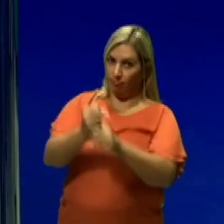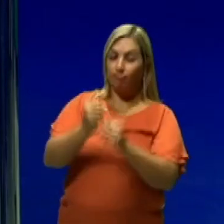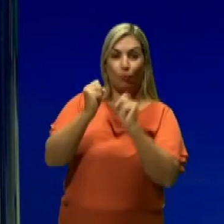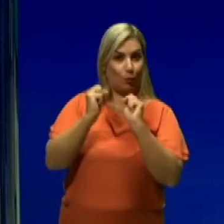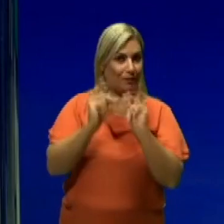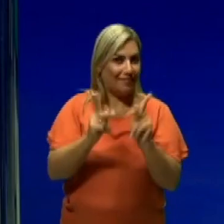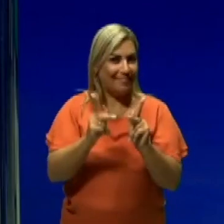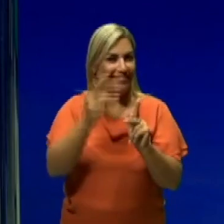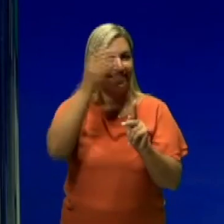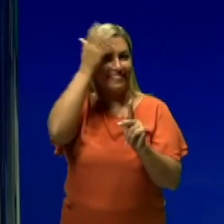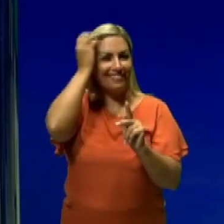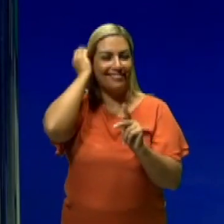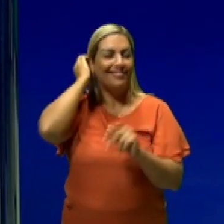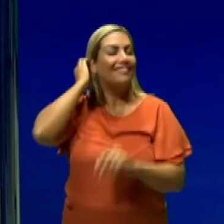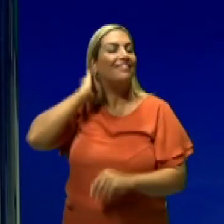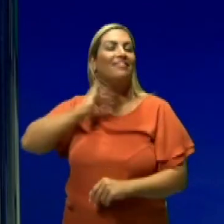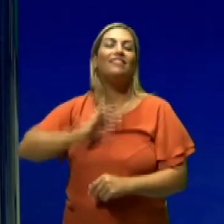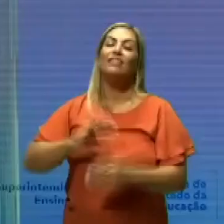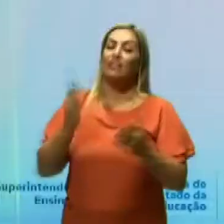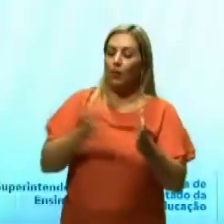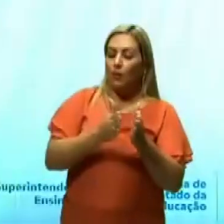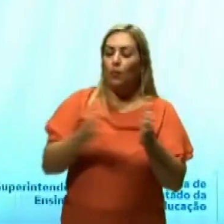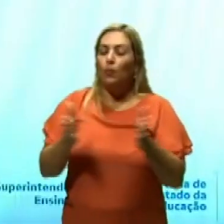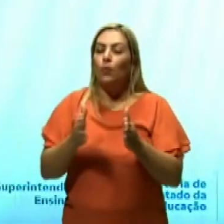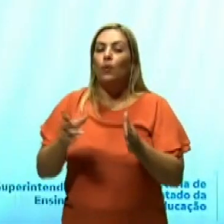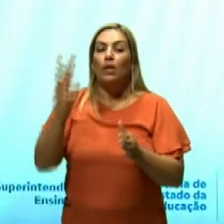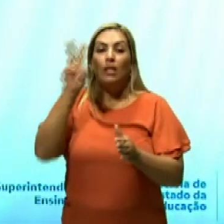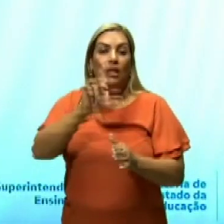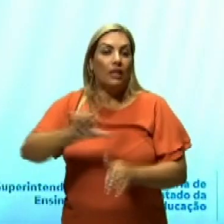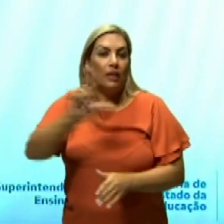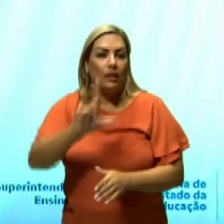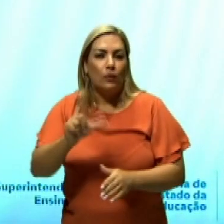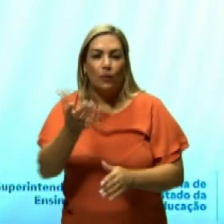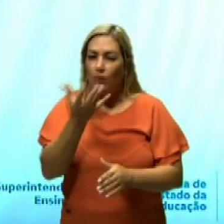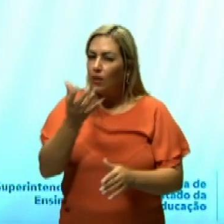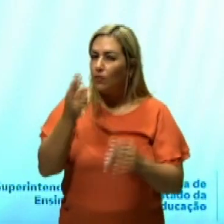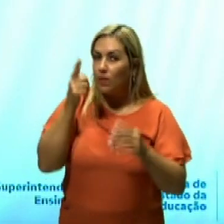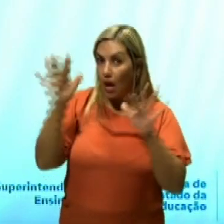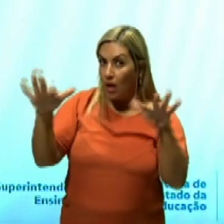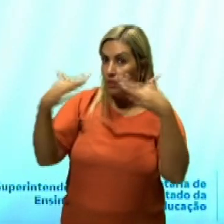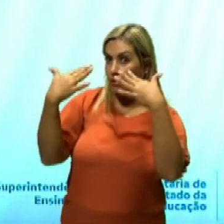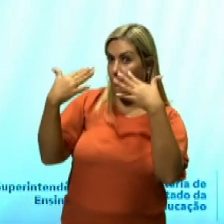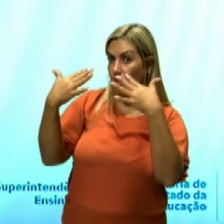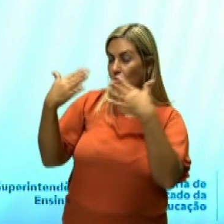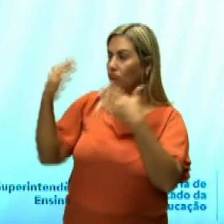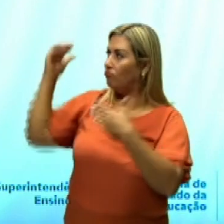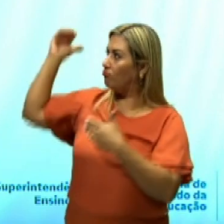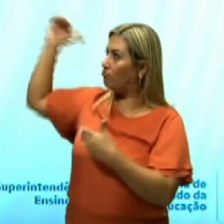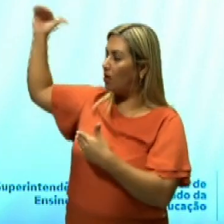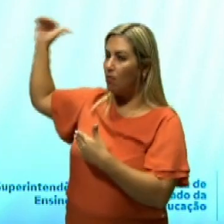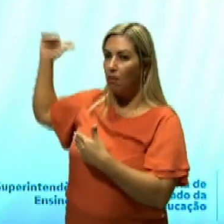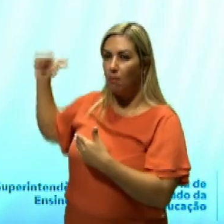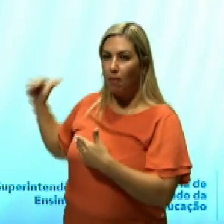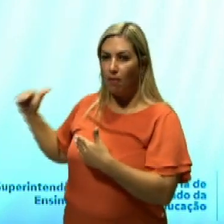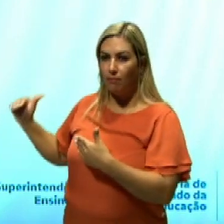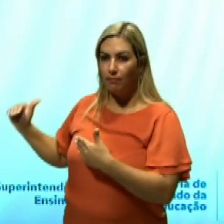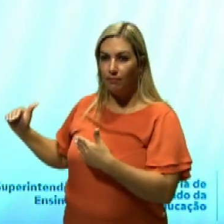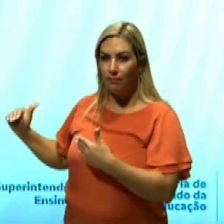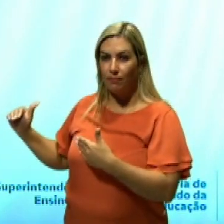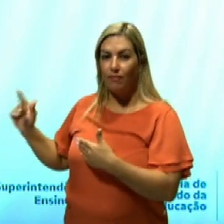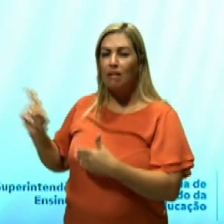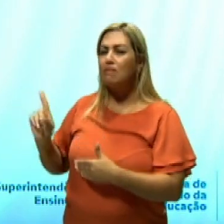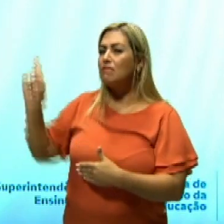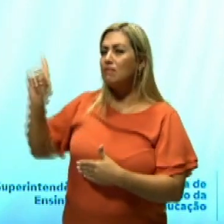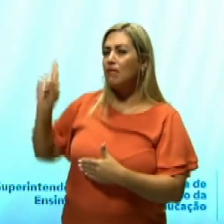certinho o nosso quadro literário eu quero que você acompanha com bastante atenção observe as nossas setinhas